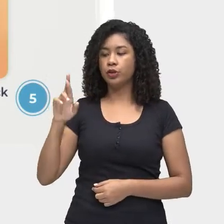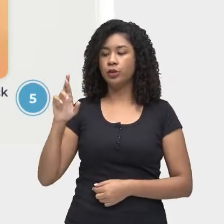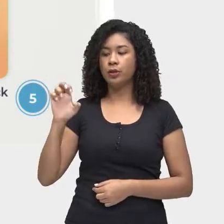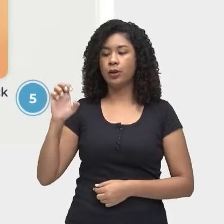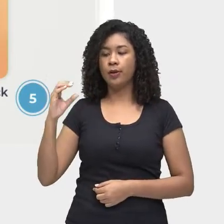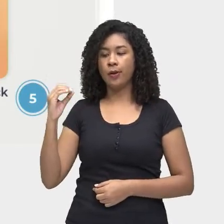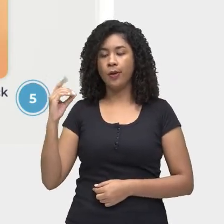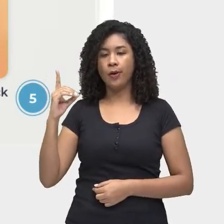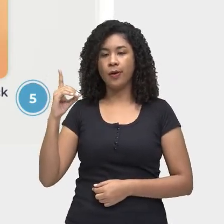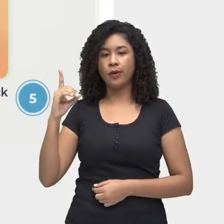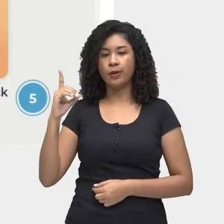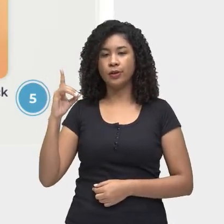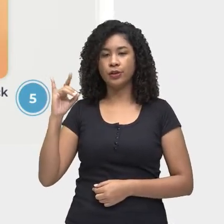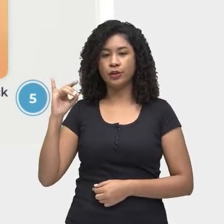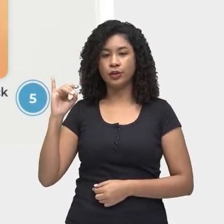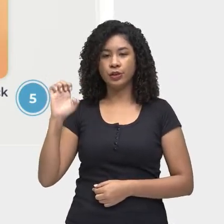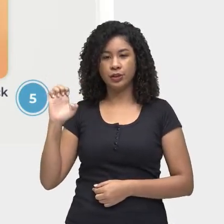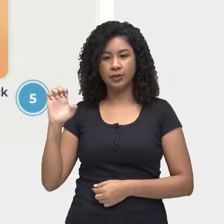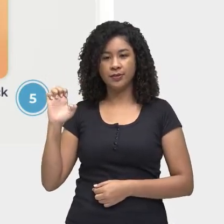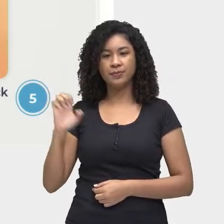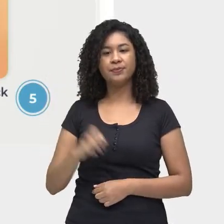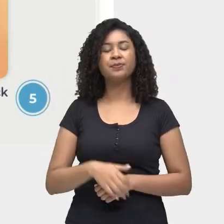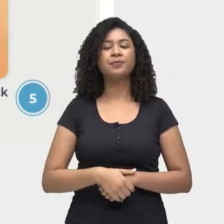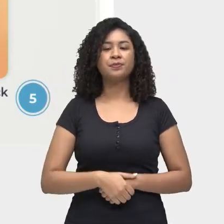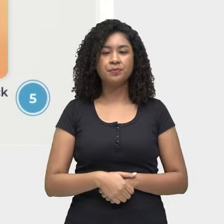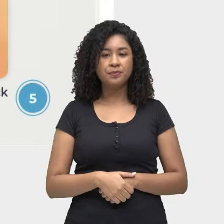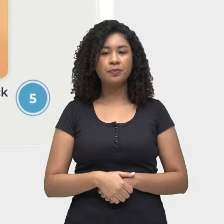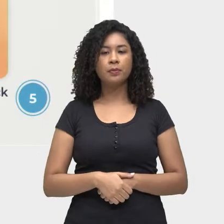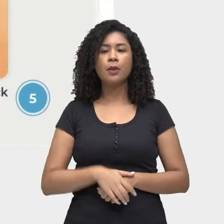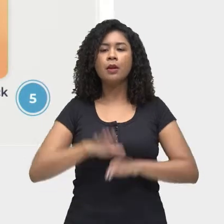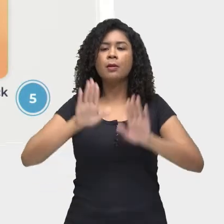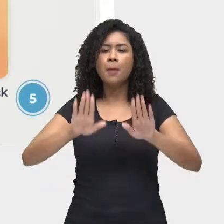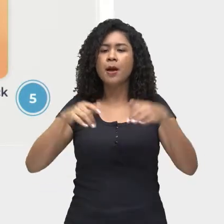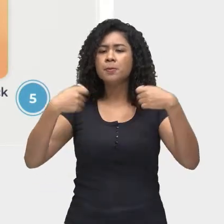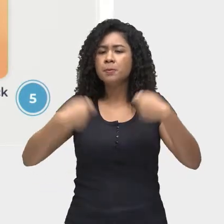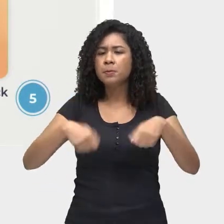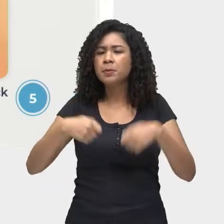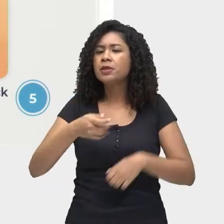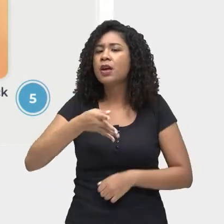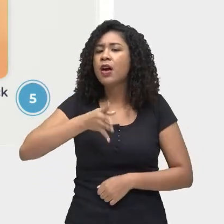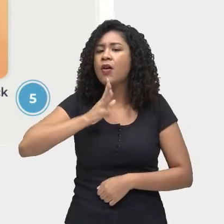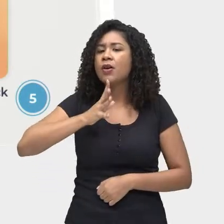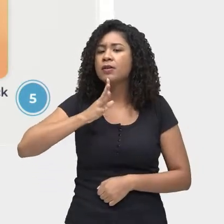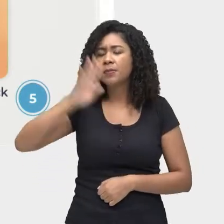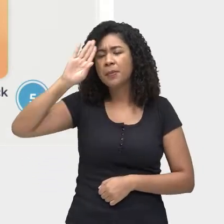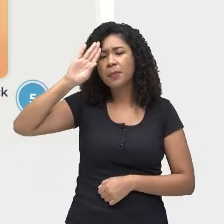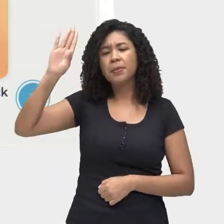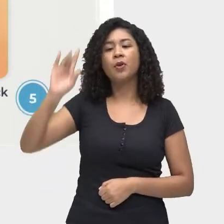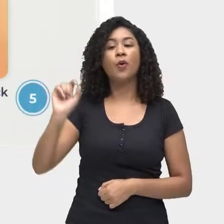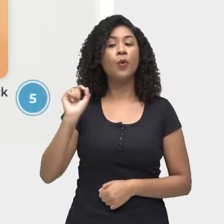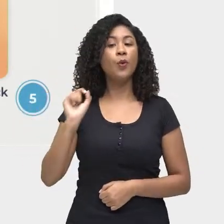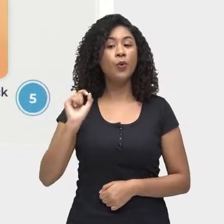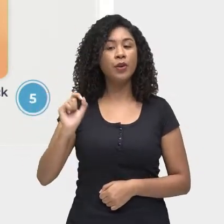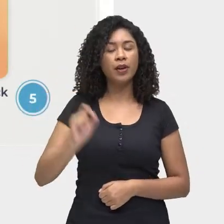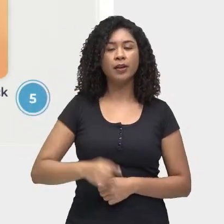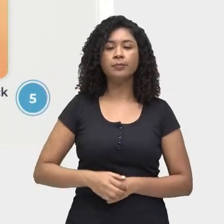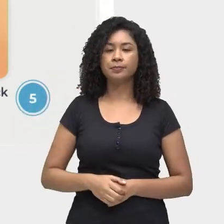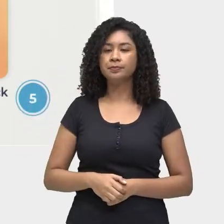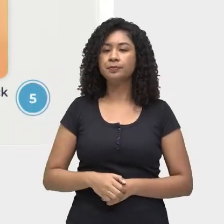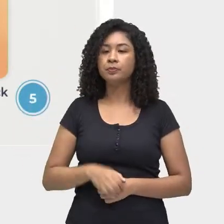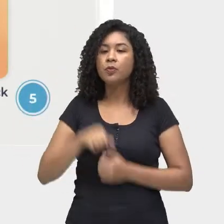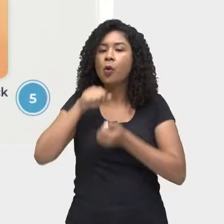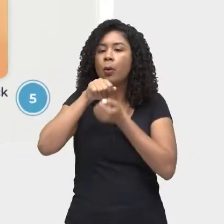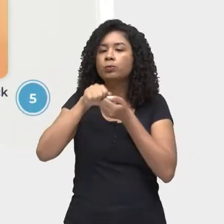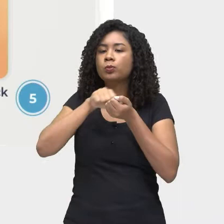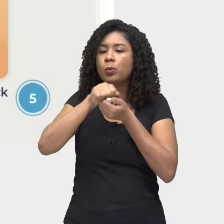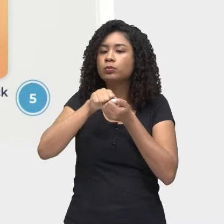sistema respiratório. O que a gente precisa saber da faringe é que passou o alimento pela boca, ele vai